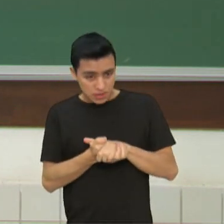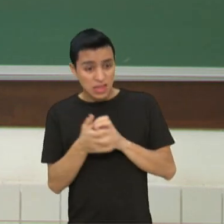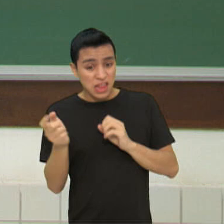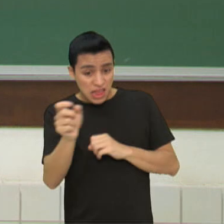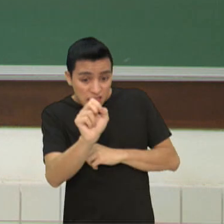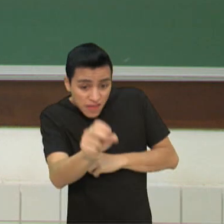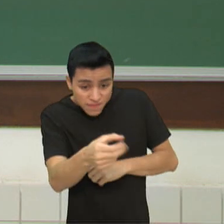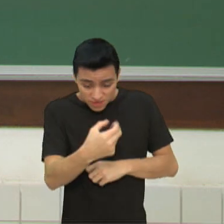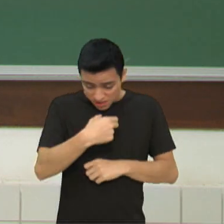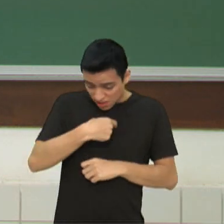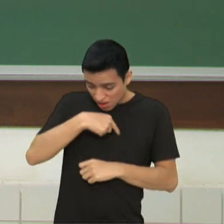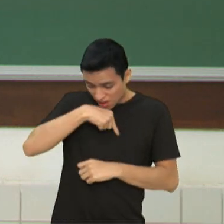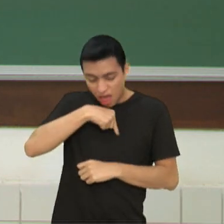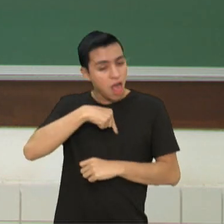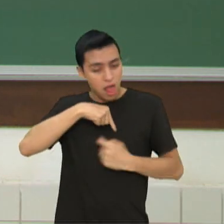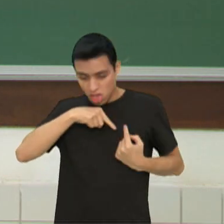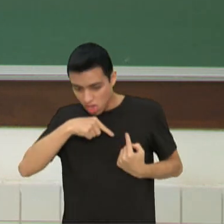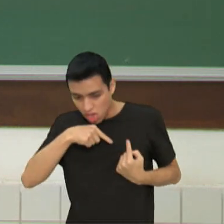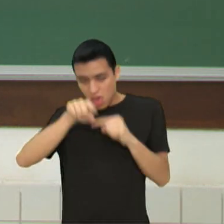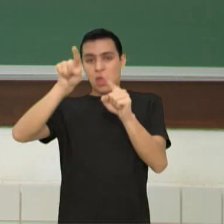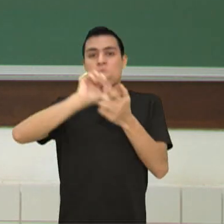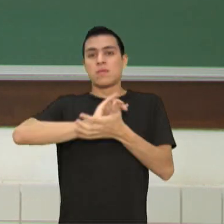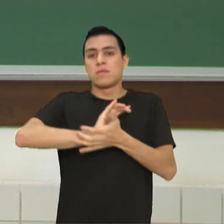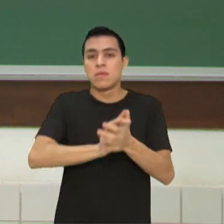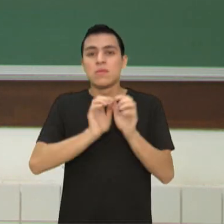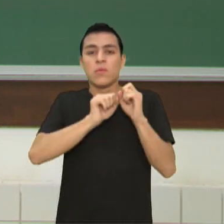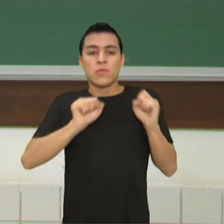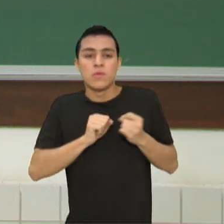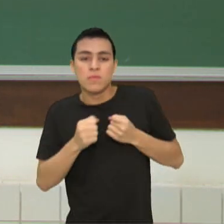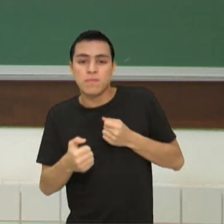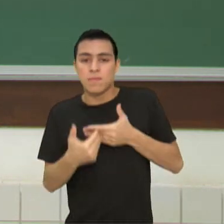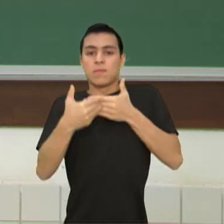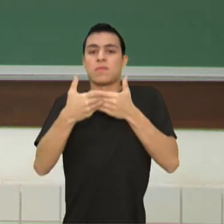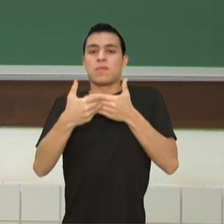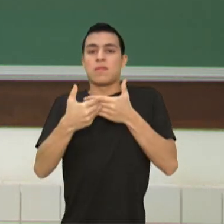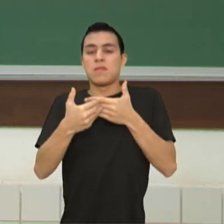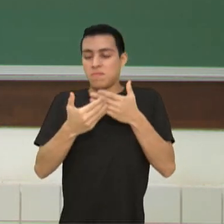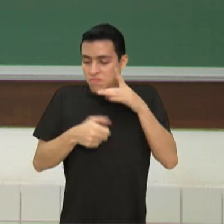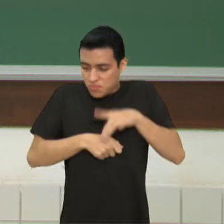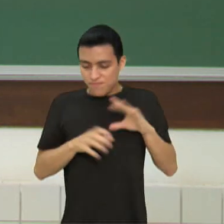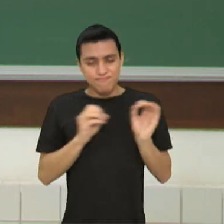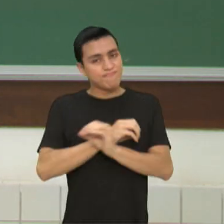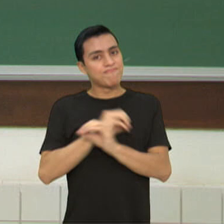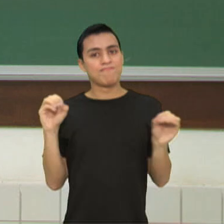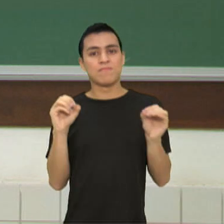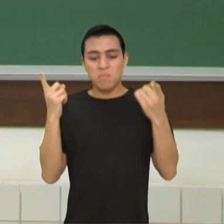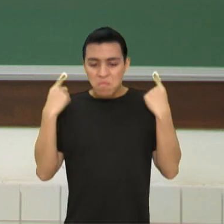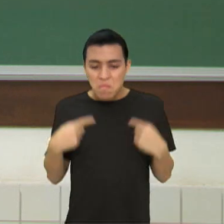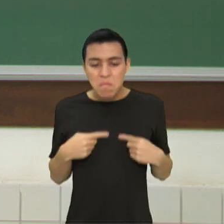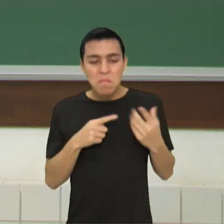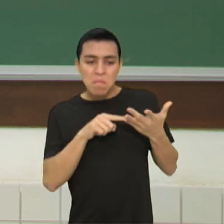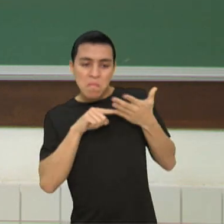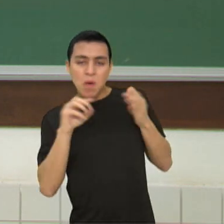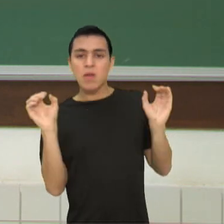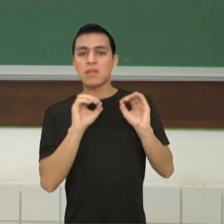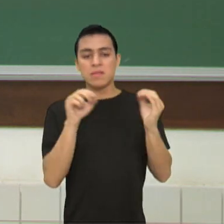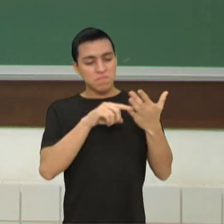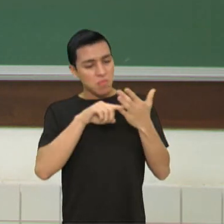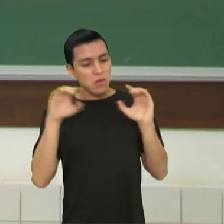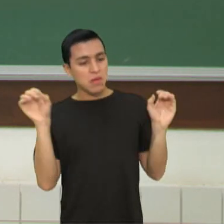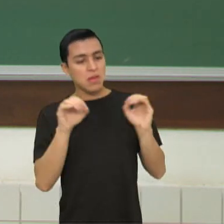vírus entrou no meu corpo, a minha defesa já se manifestou tão rapidamente que eu não tenho sintomas disso.